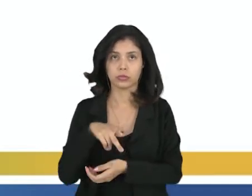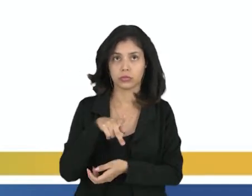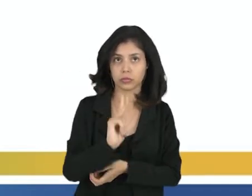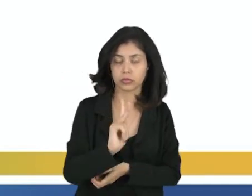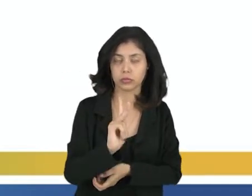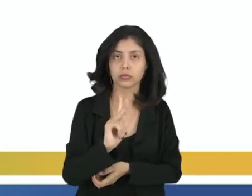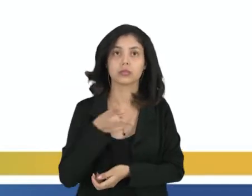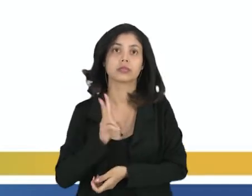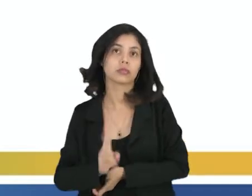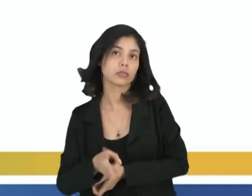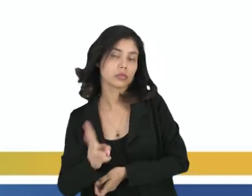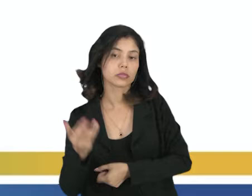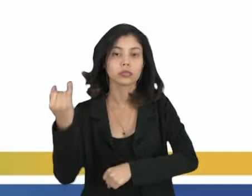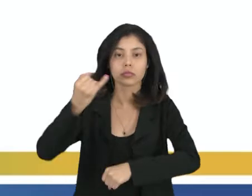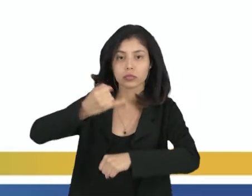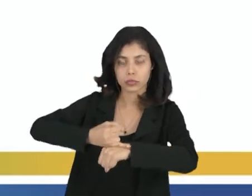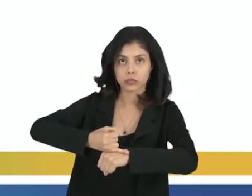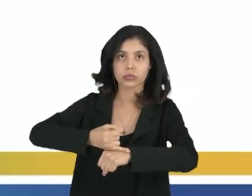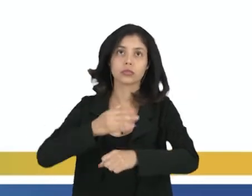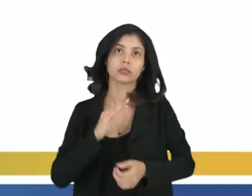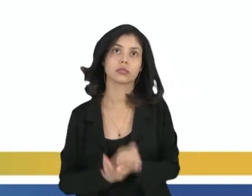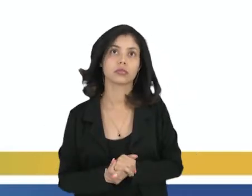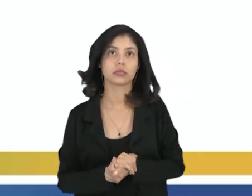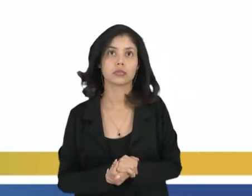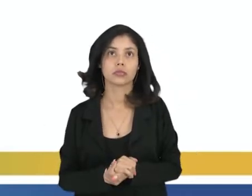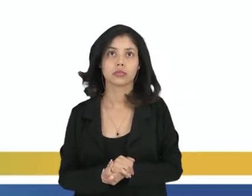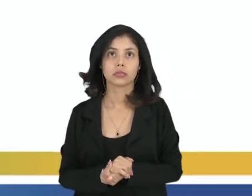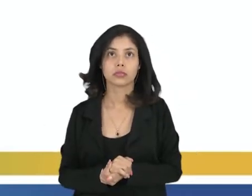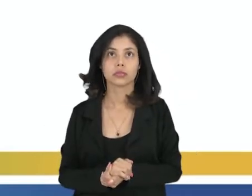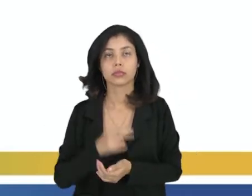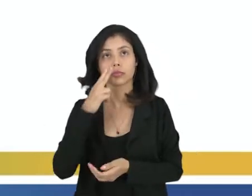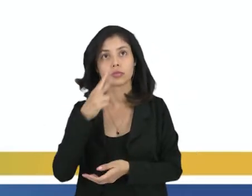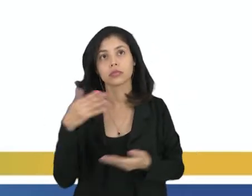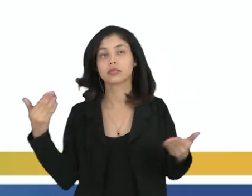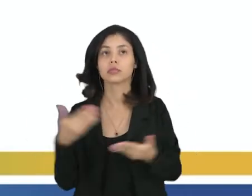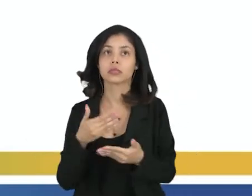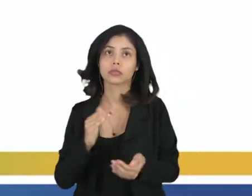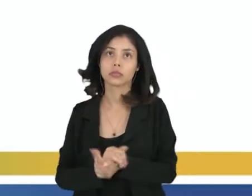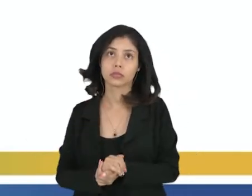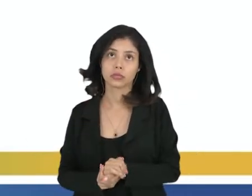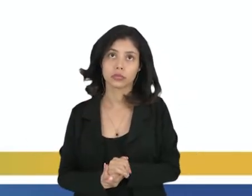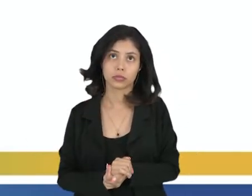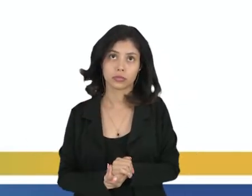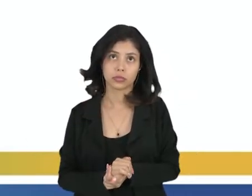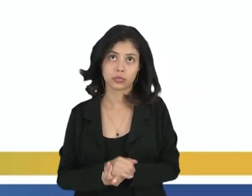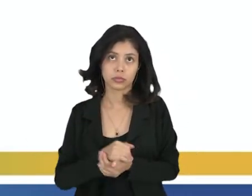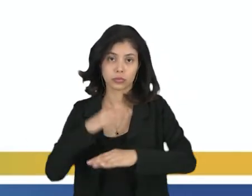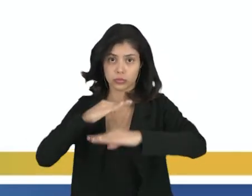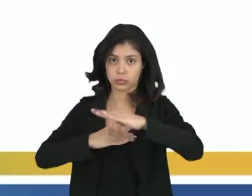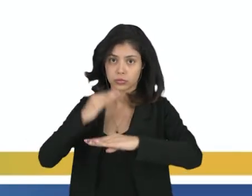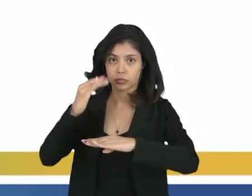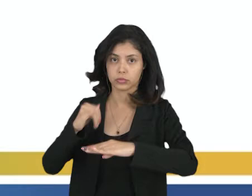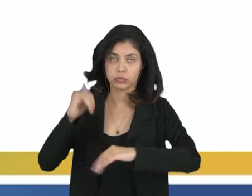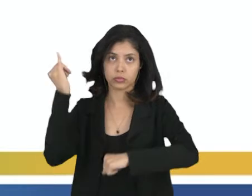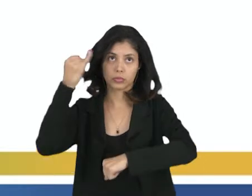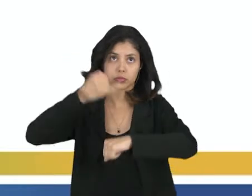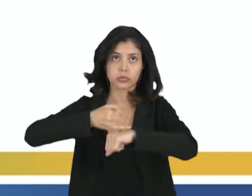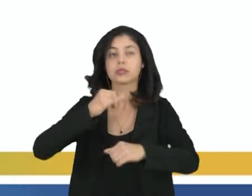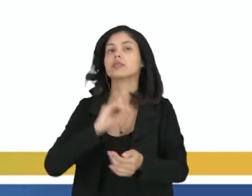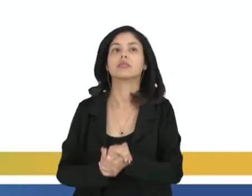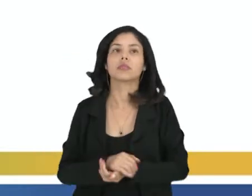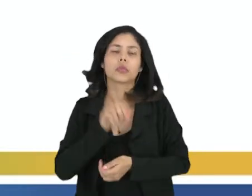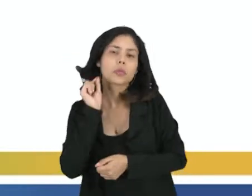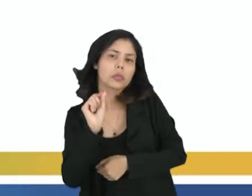Definimos também a constante de ionização e a gente vai ver agora. Constante do equilíbrio iônico.